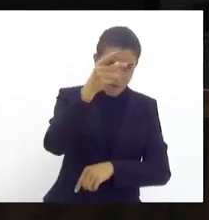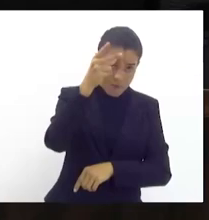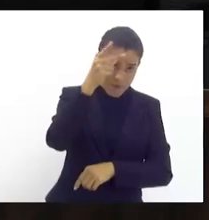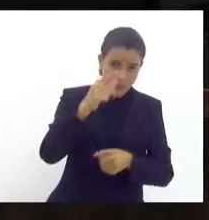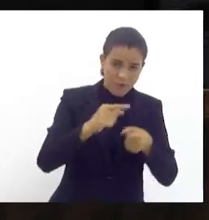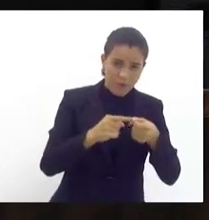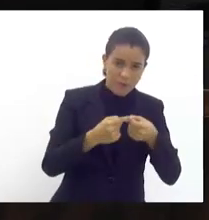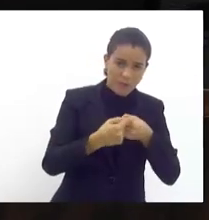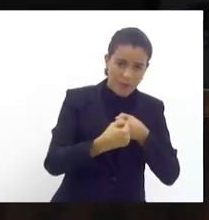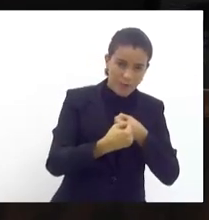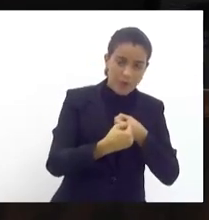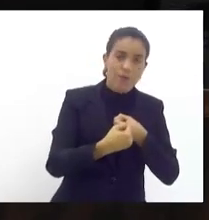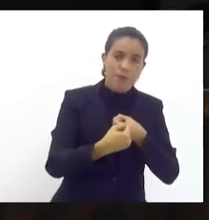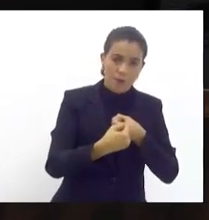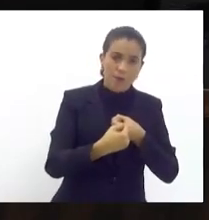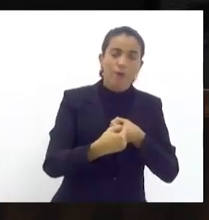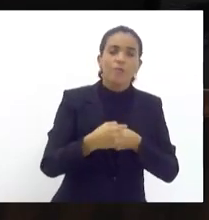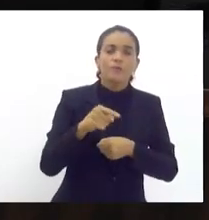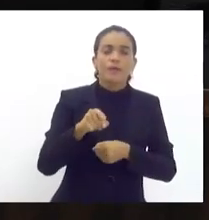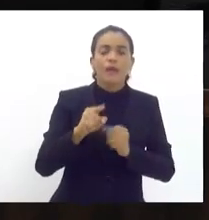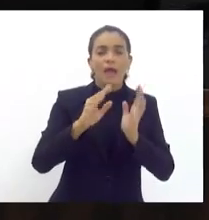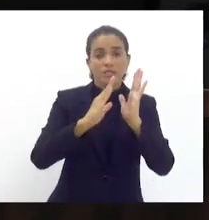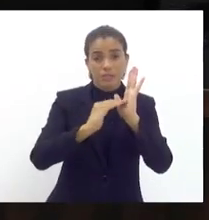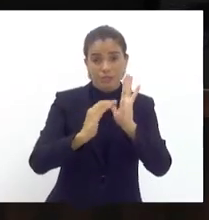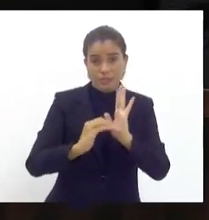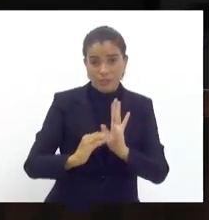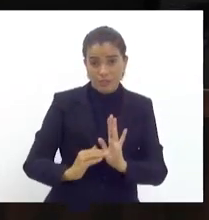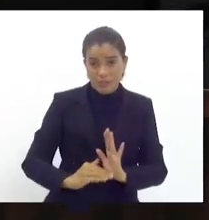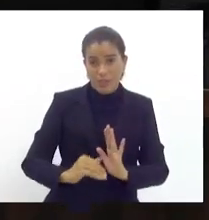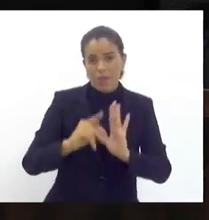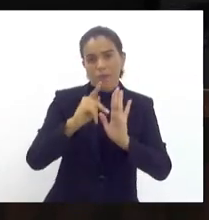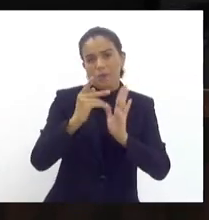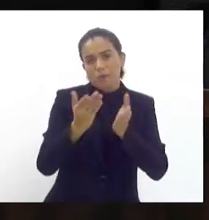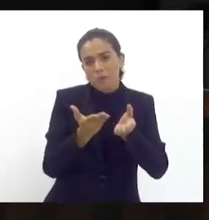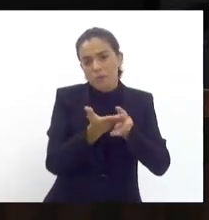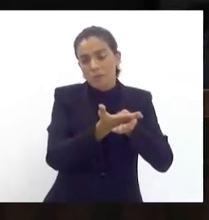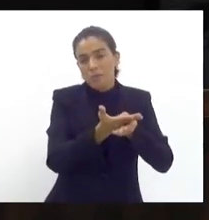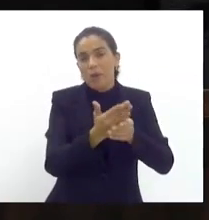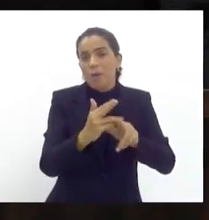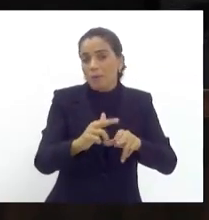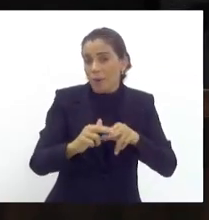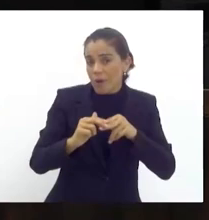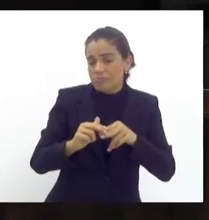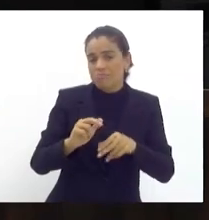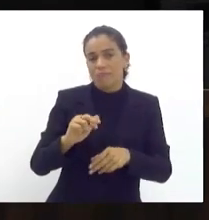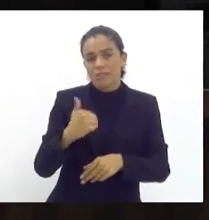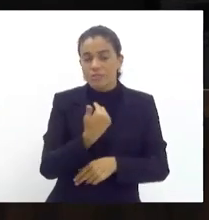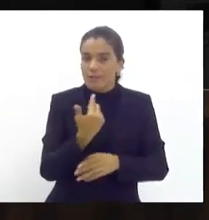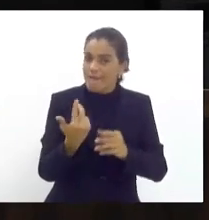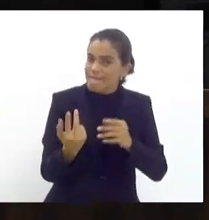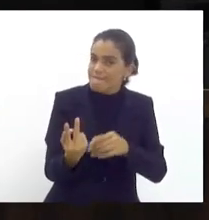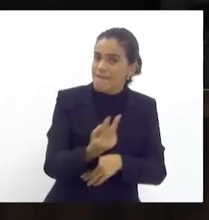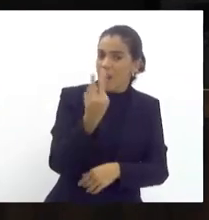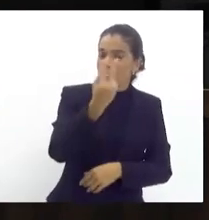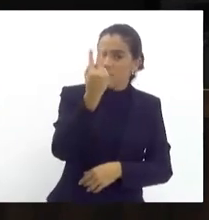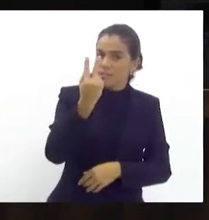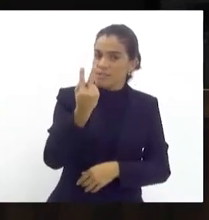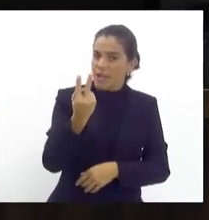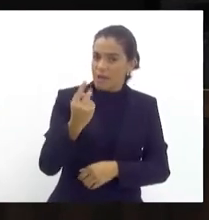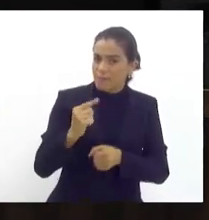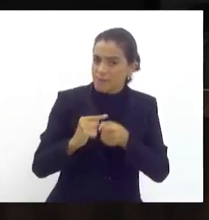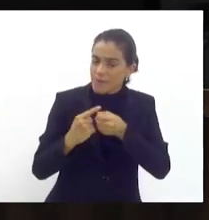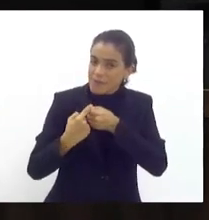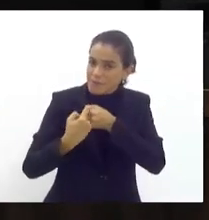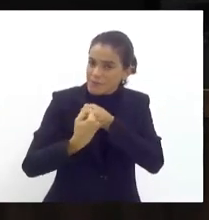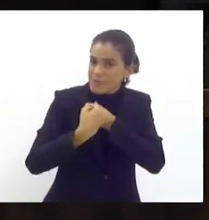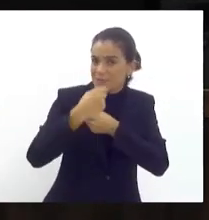do interior né que a retirada desse processo foi justamente para a gente valorizar em especial interior e